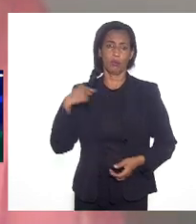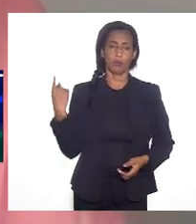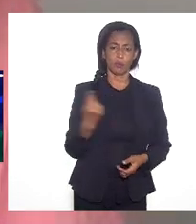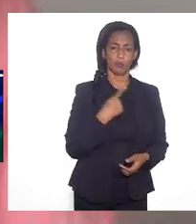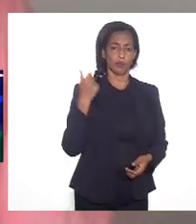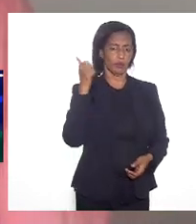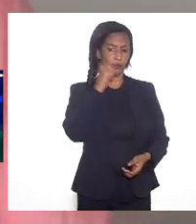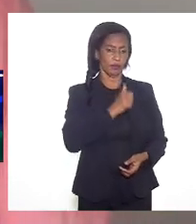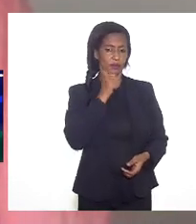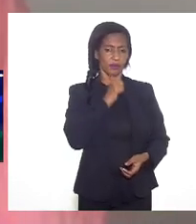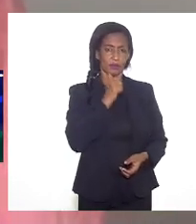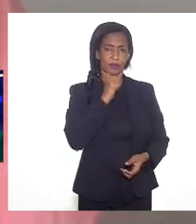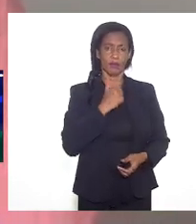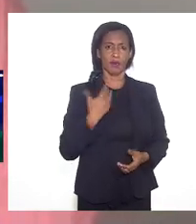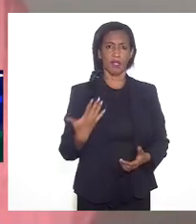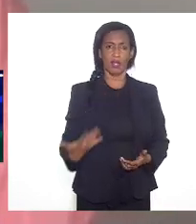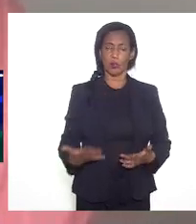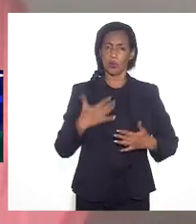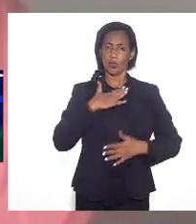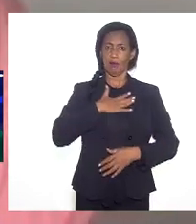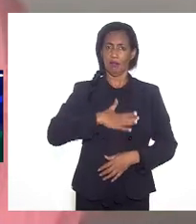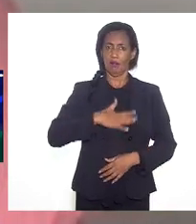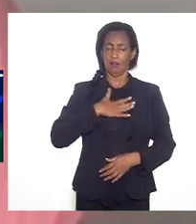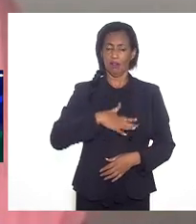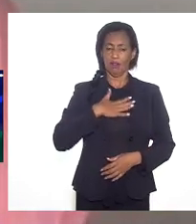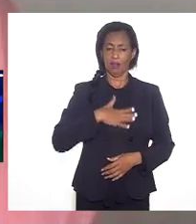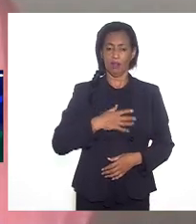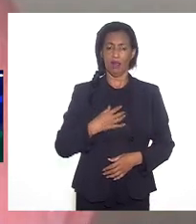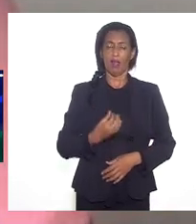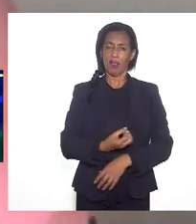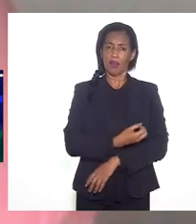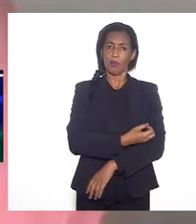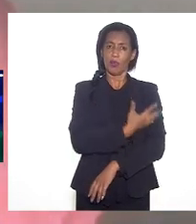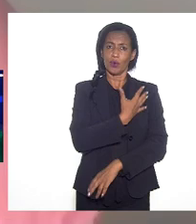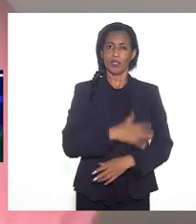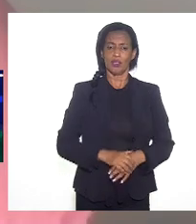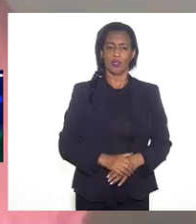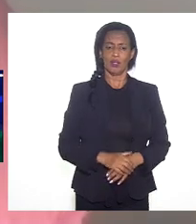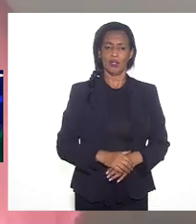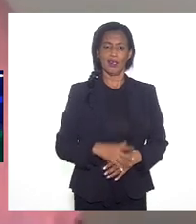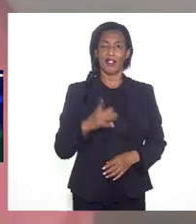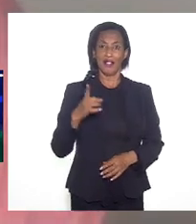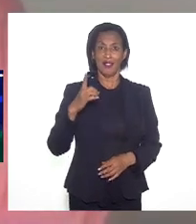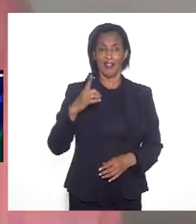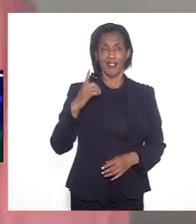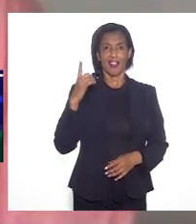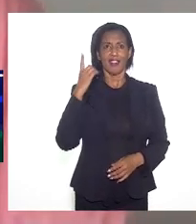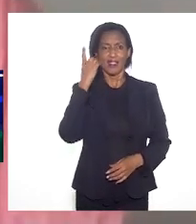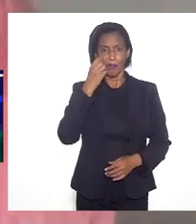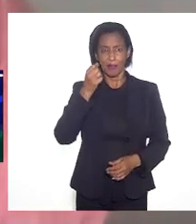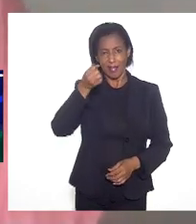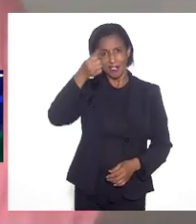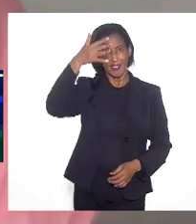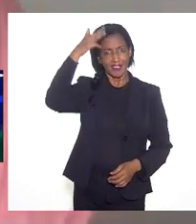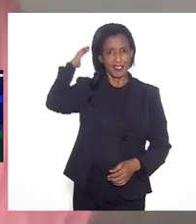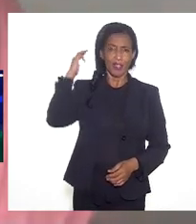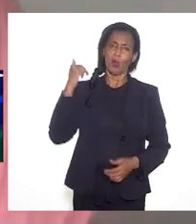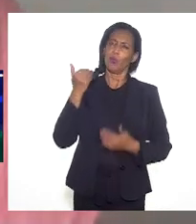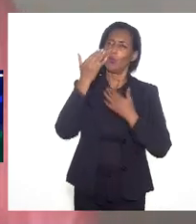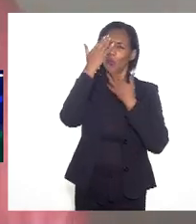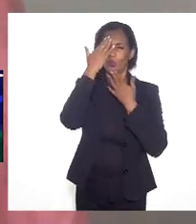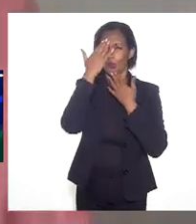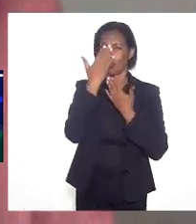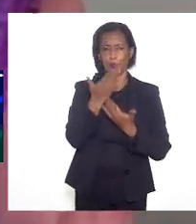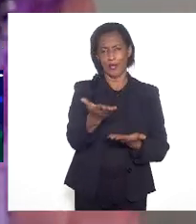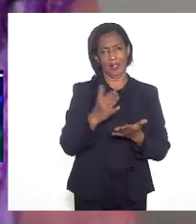mulheres. E com muita tranquilidade eu declaro aqui a emoção. O deputado Márcio aqui abriu a câmara. Muito obrigado, deputado Márcio, pela sua